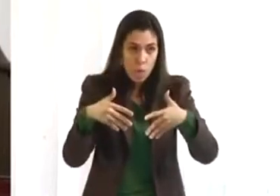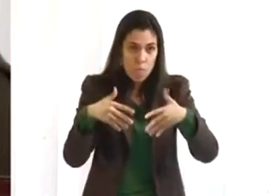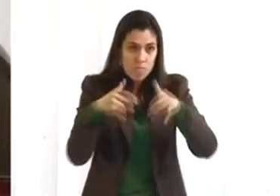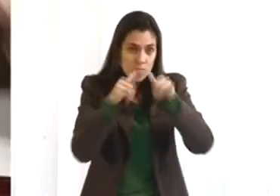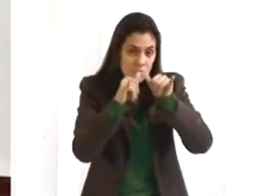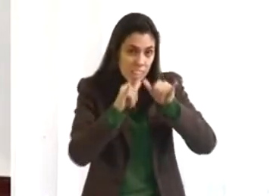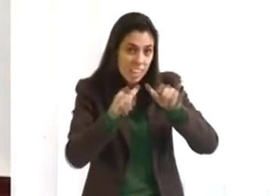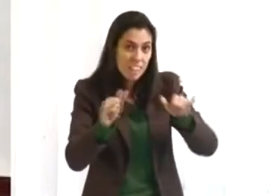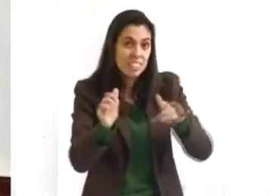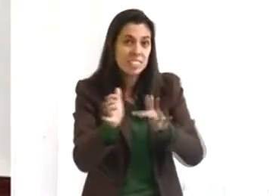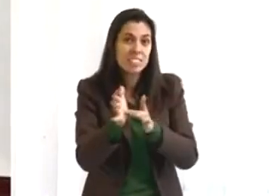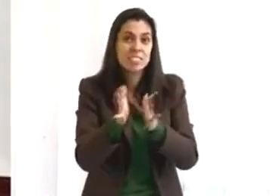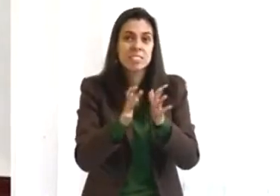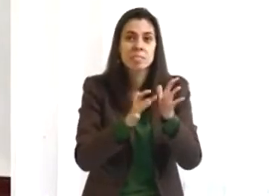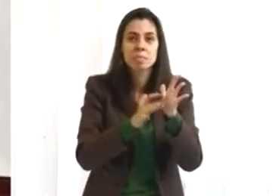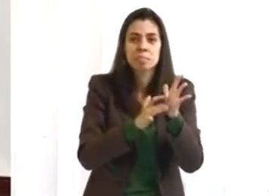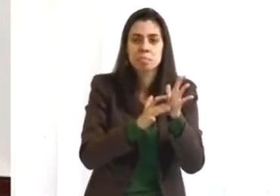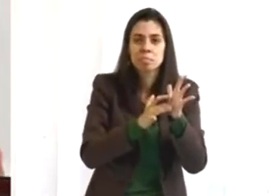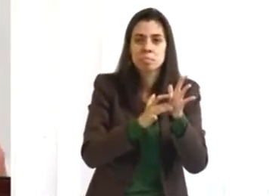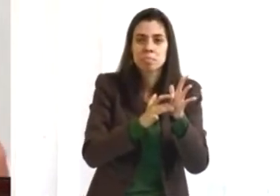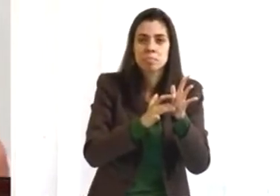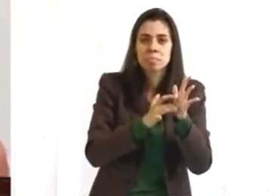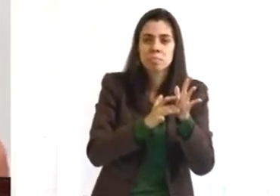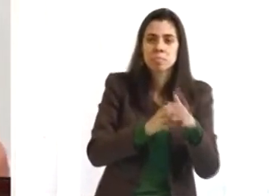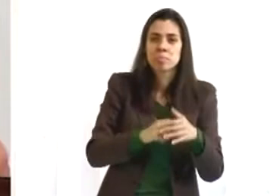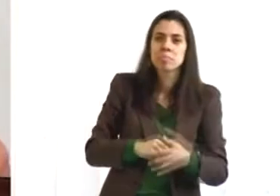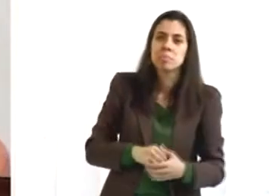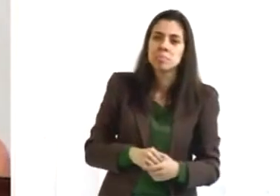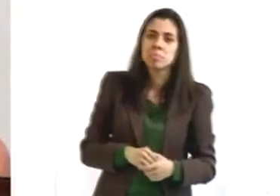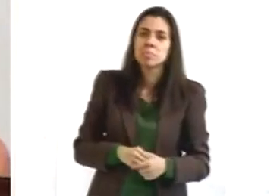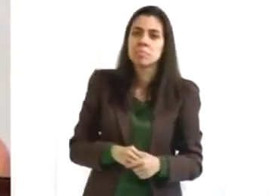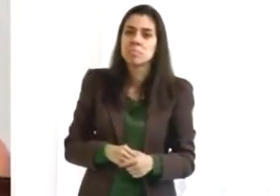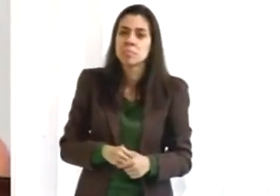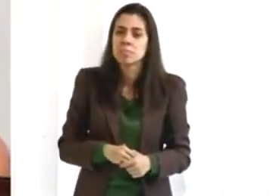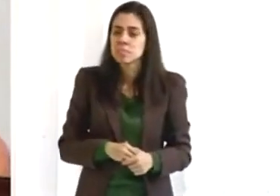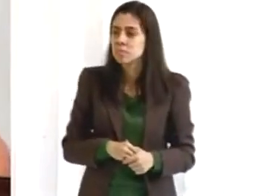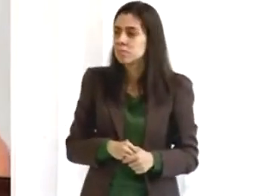anunciou-lhes a Jesus. Que coisa linda, irmãos.